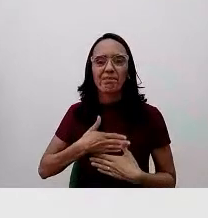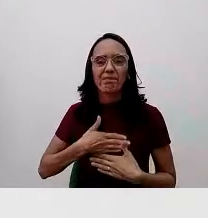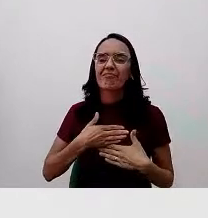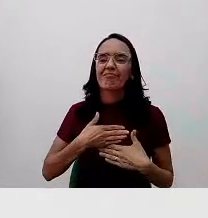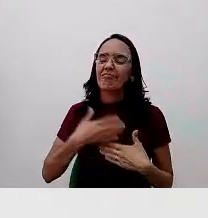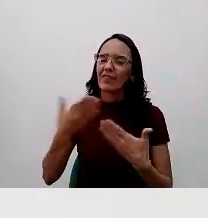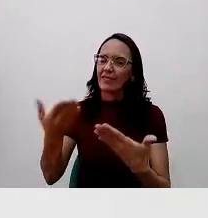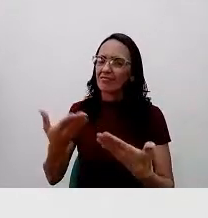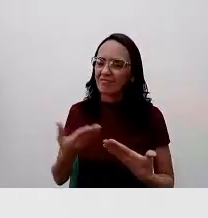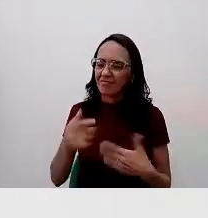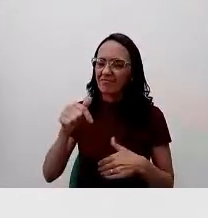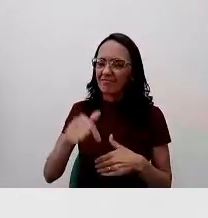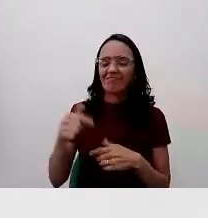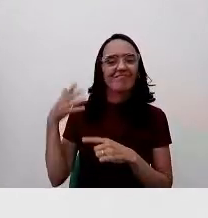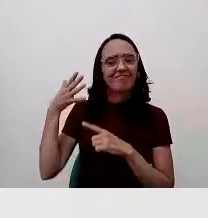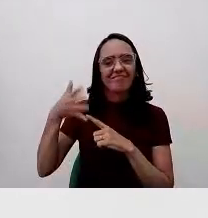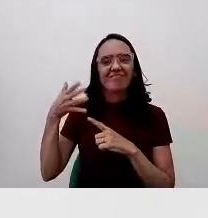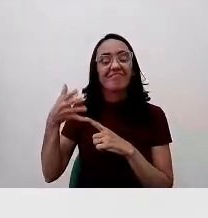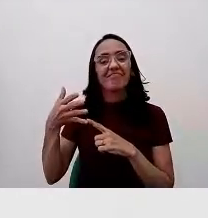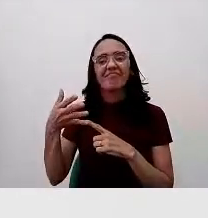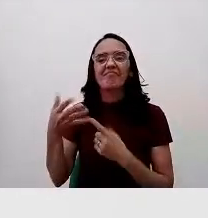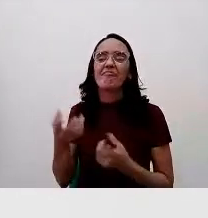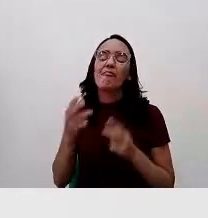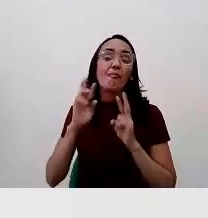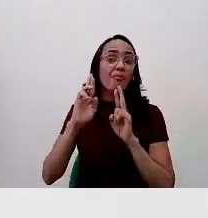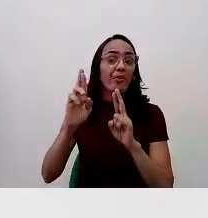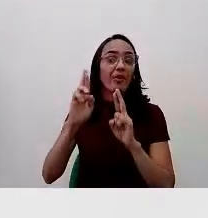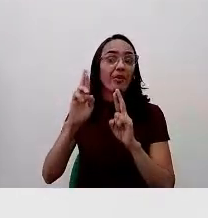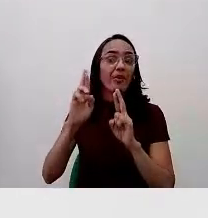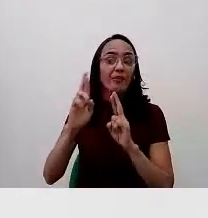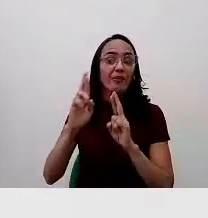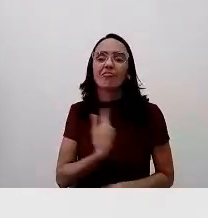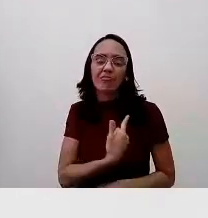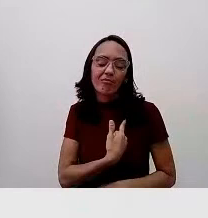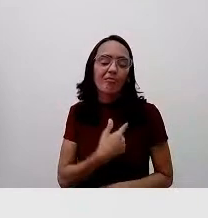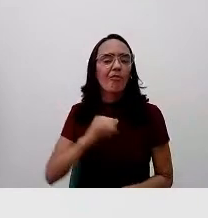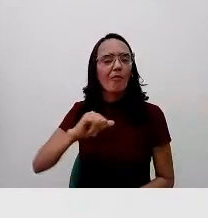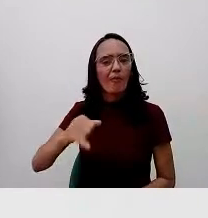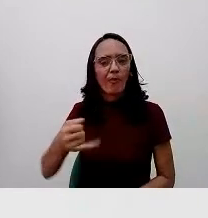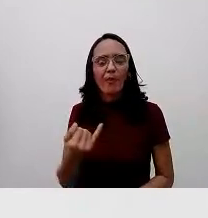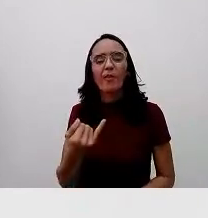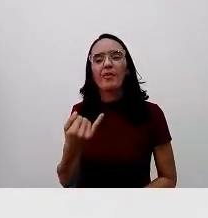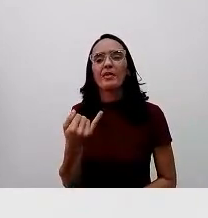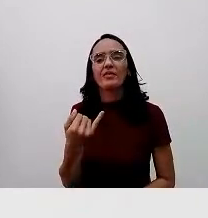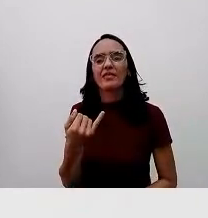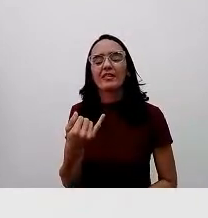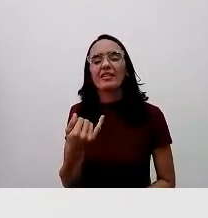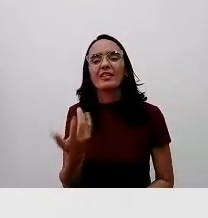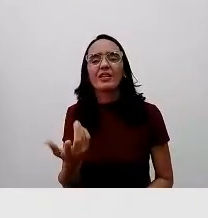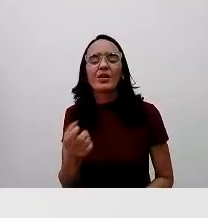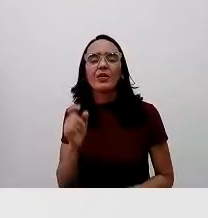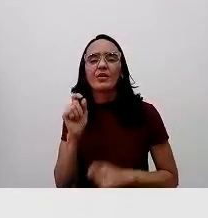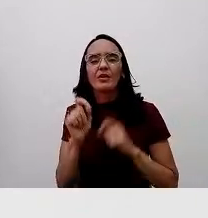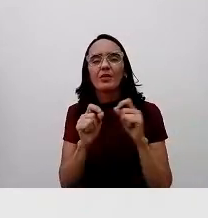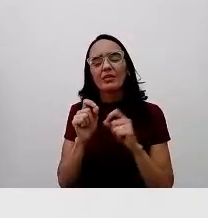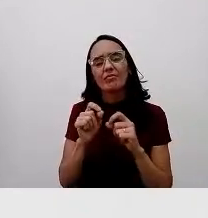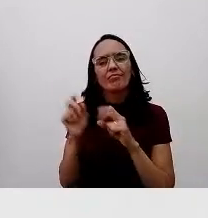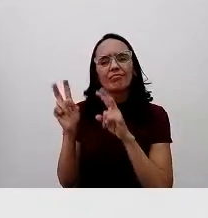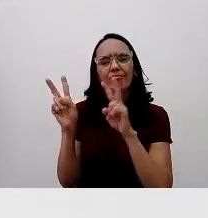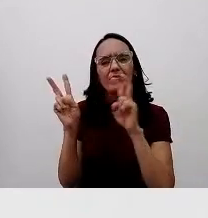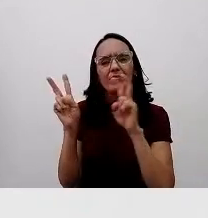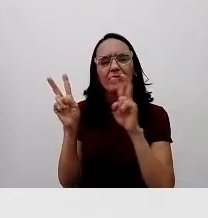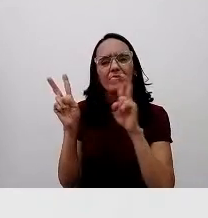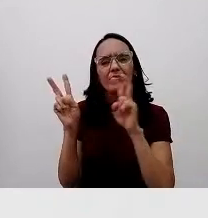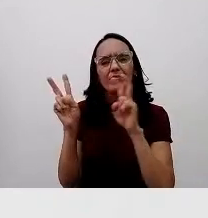gente possa, né, ter mais oportunidades para a gente trocar mais conversas, né, mais conhecimento por um tempo um pouquinho mais prolongado. Muito